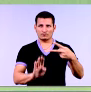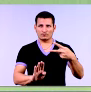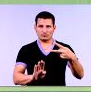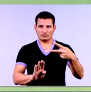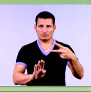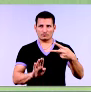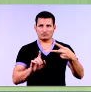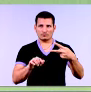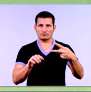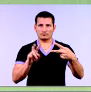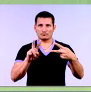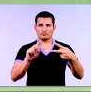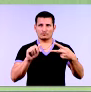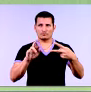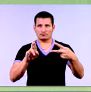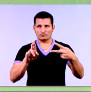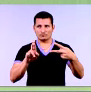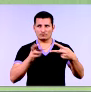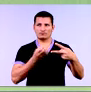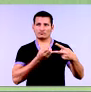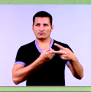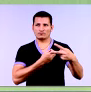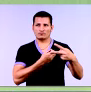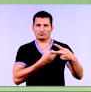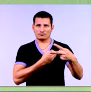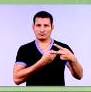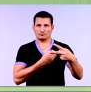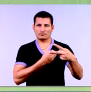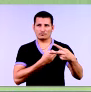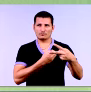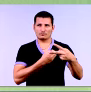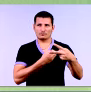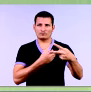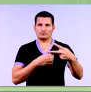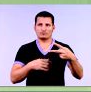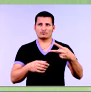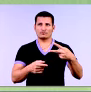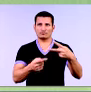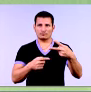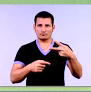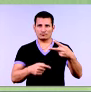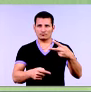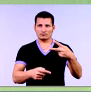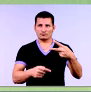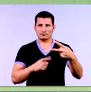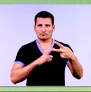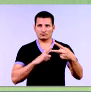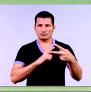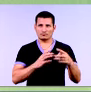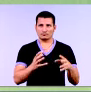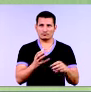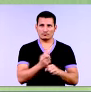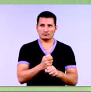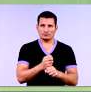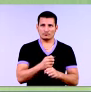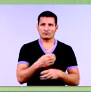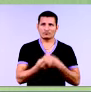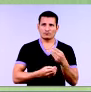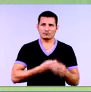variáveis numéricas a partir desse momento. Aqui eu tenho a soma. Como eu posso realizar a